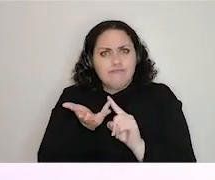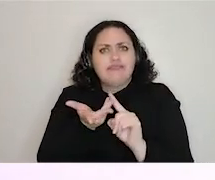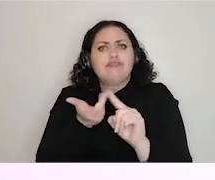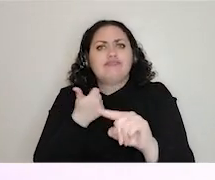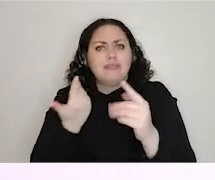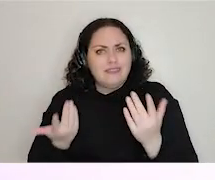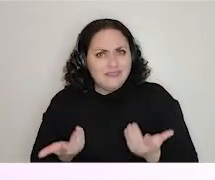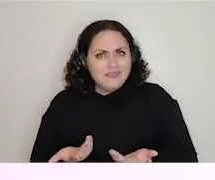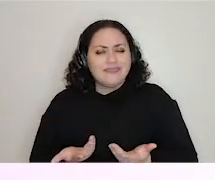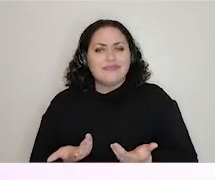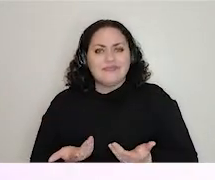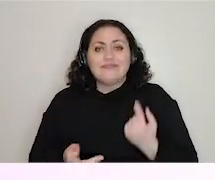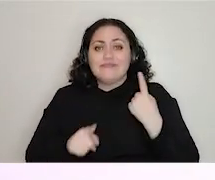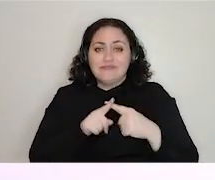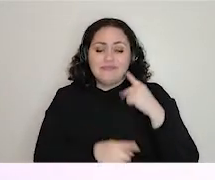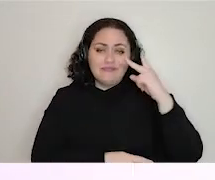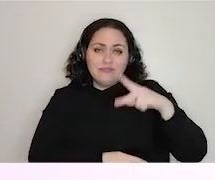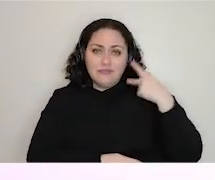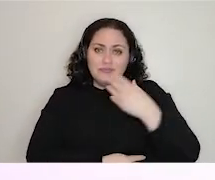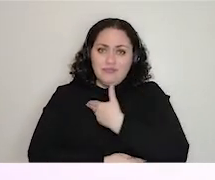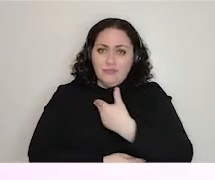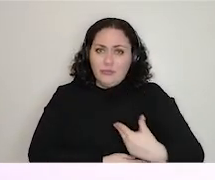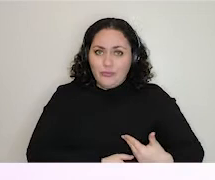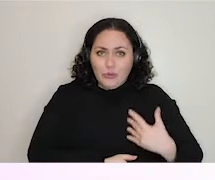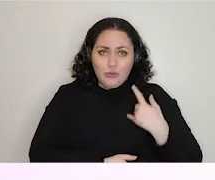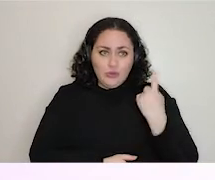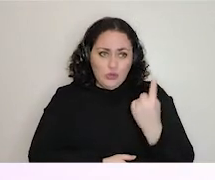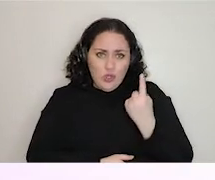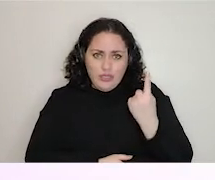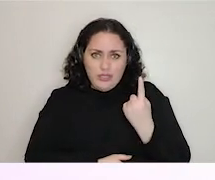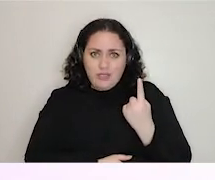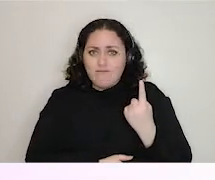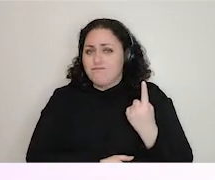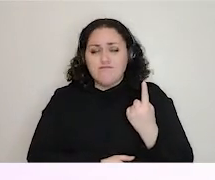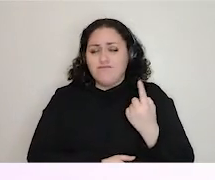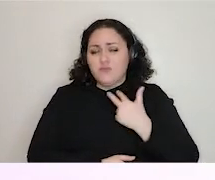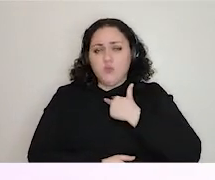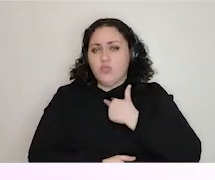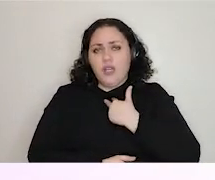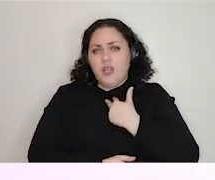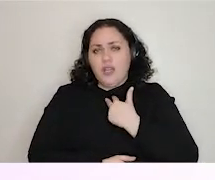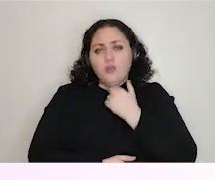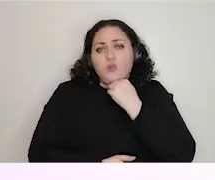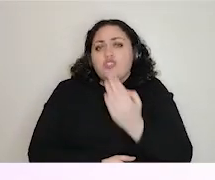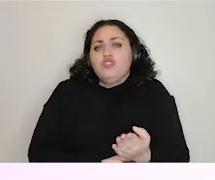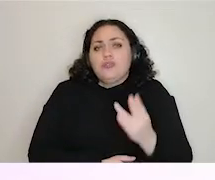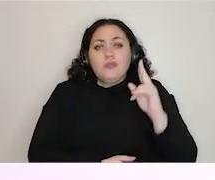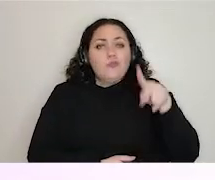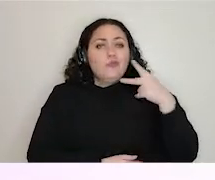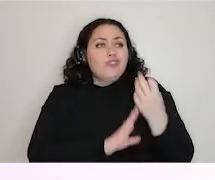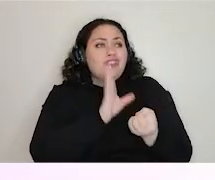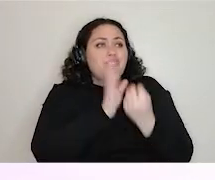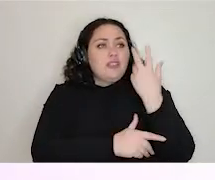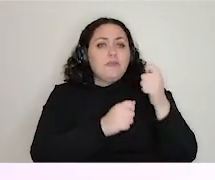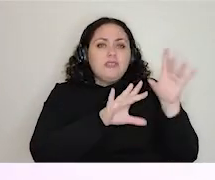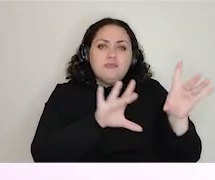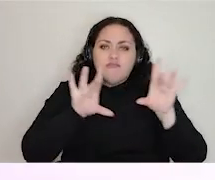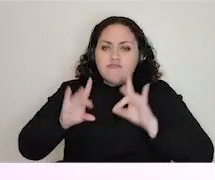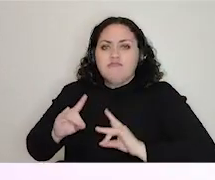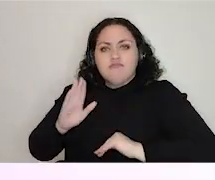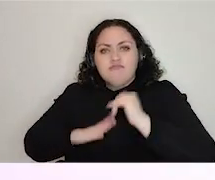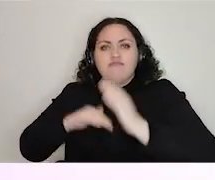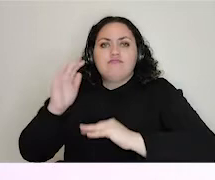porque as políticas públicas sozinhas elas não são suficientes, elas não são consolidadas, isso não é feito uma humanização do